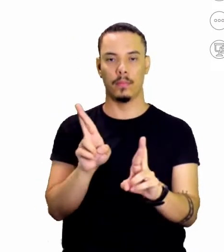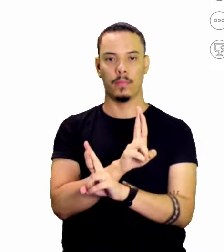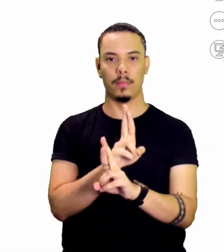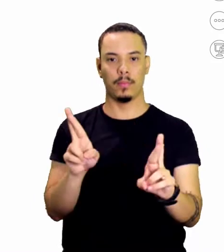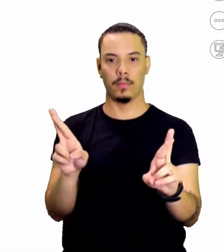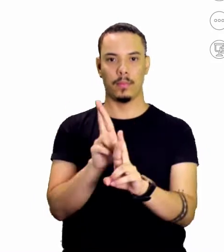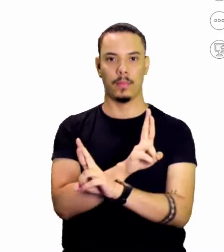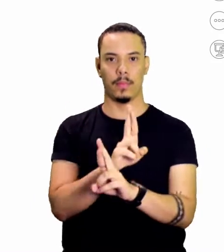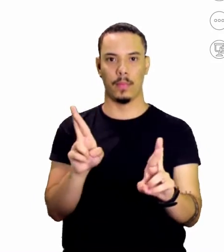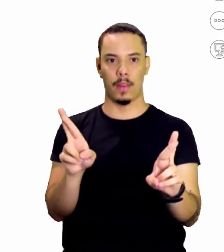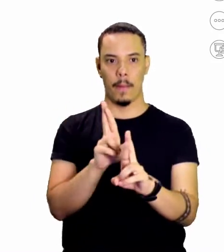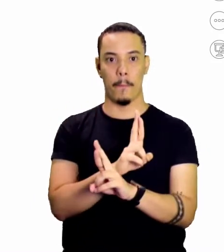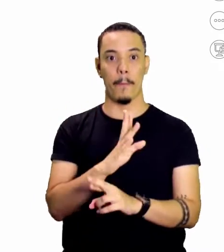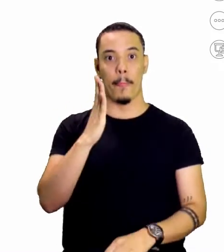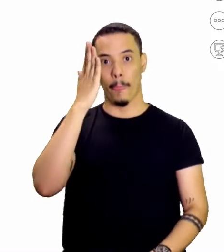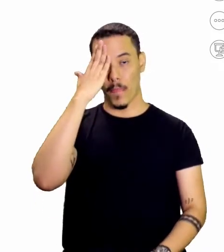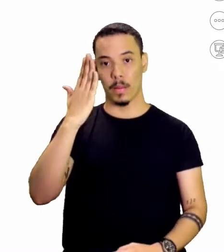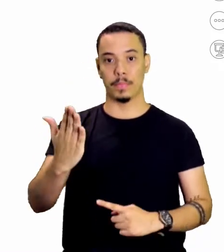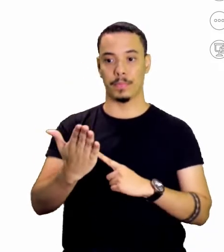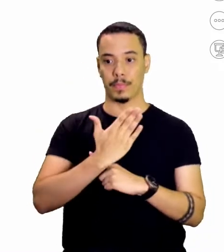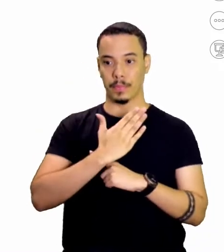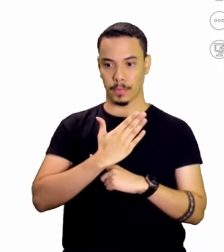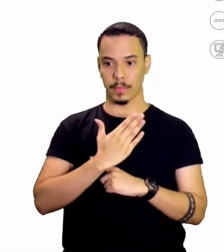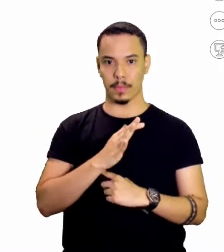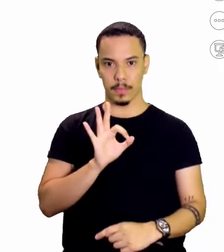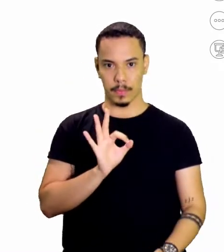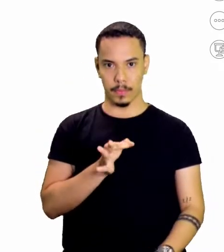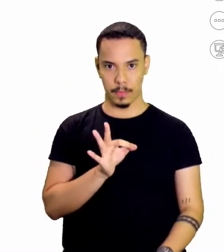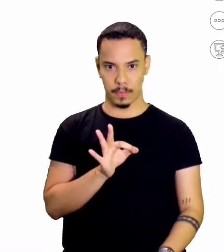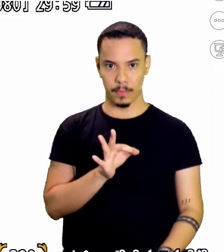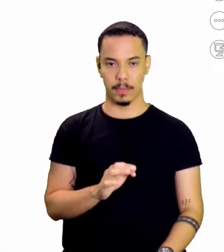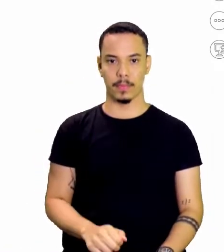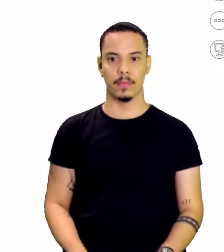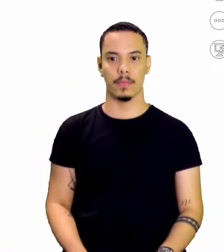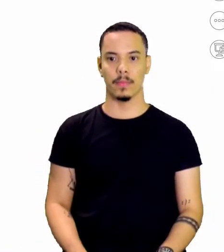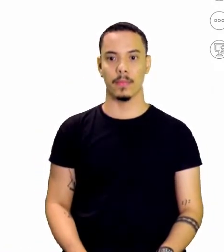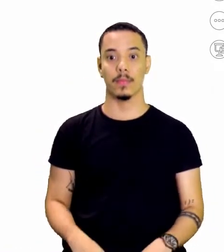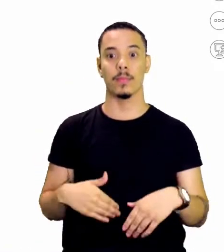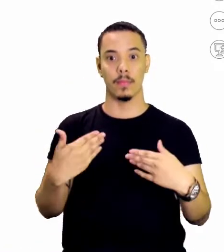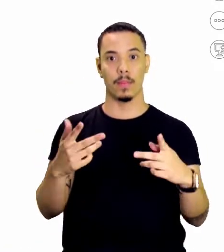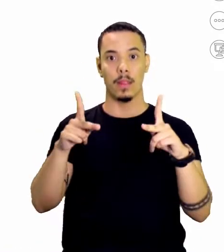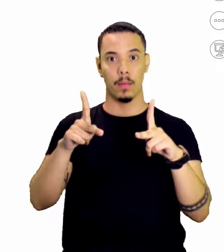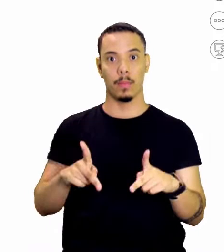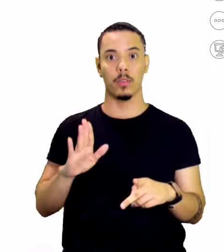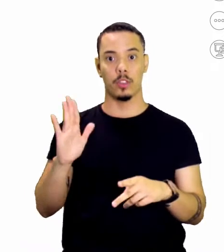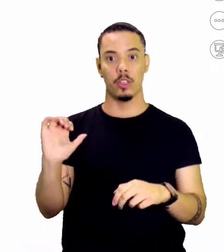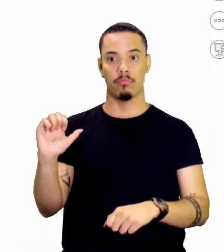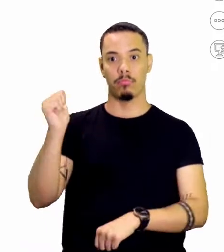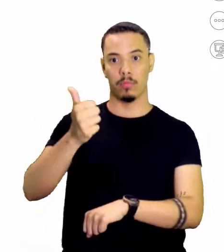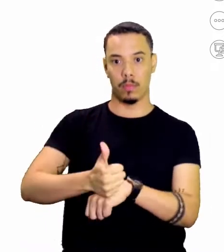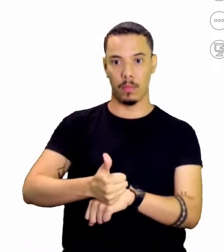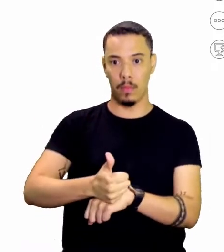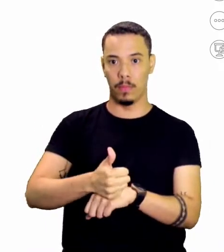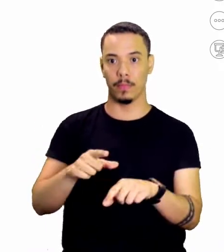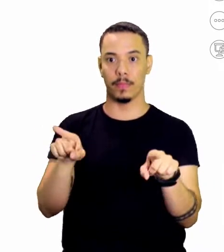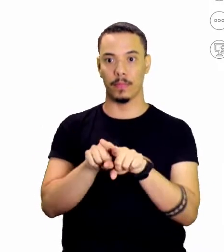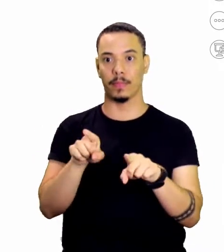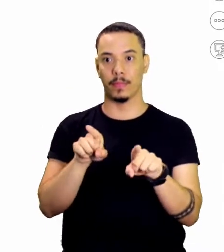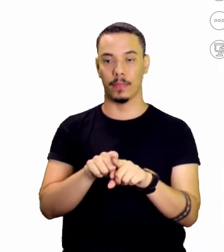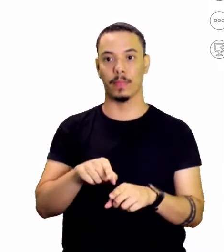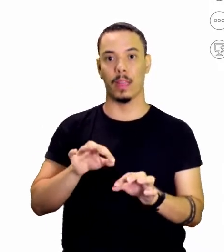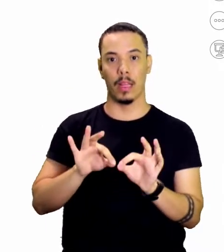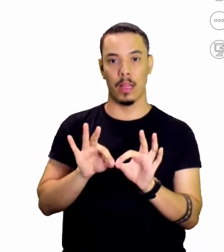preciso saber né Tá para nos ajudar com isso né justamente Então vale a posição ocupada pegamos uma linha reta